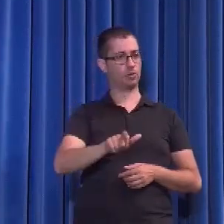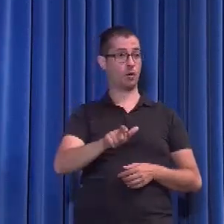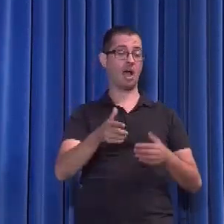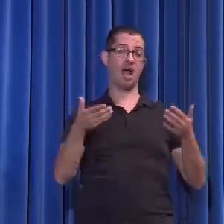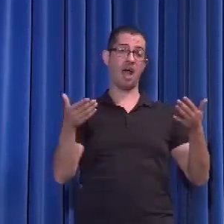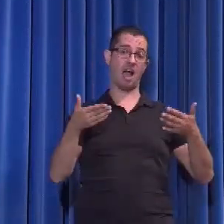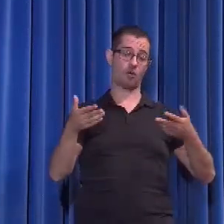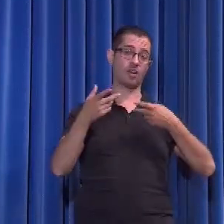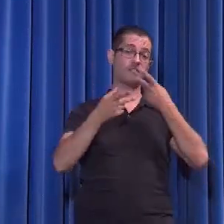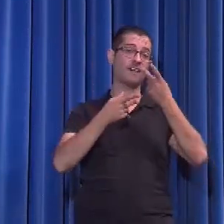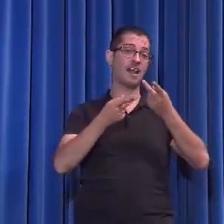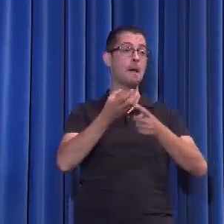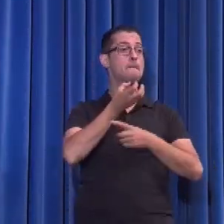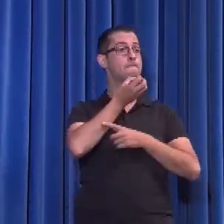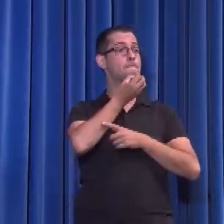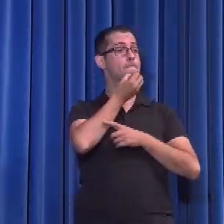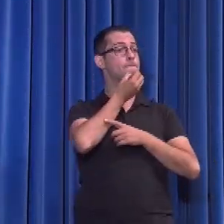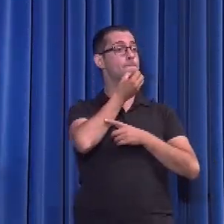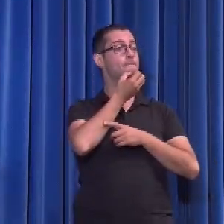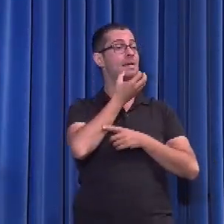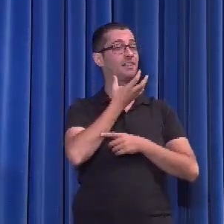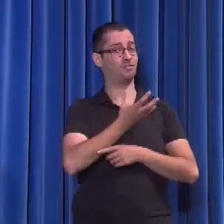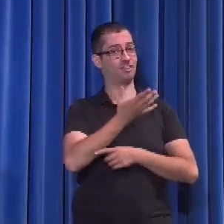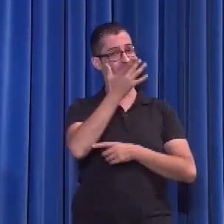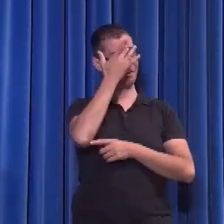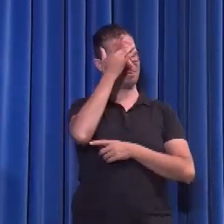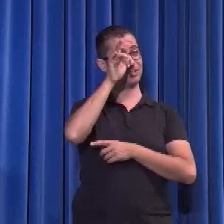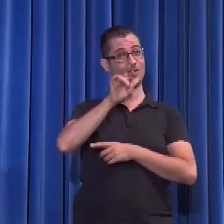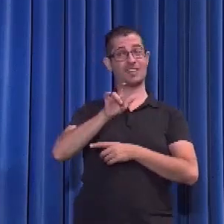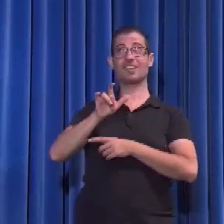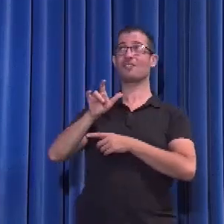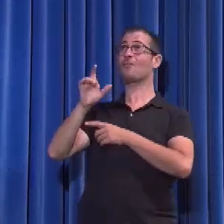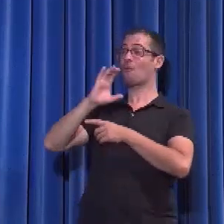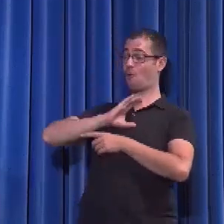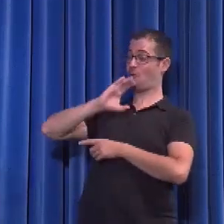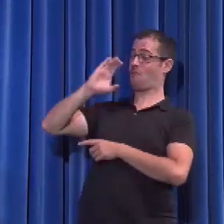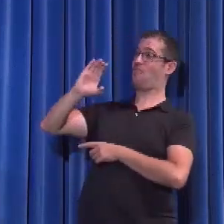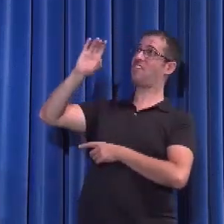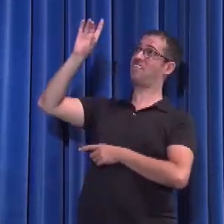que confia no Senhor e cuja esperança é o Senhor.